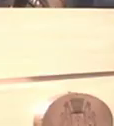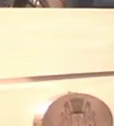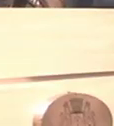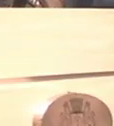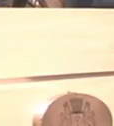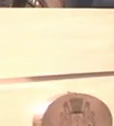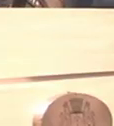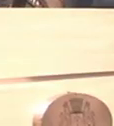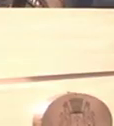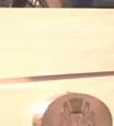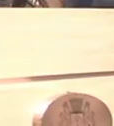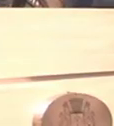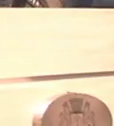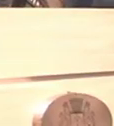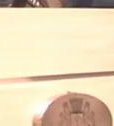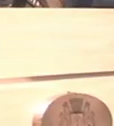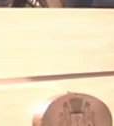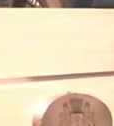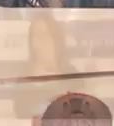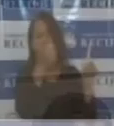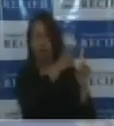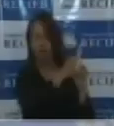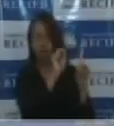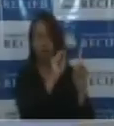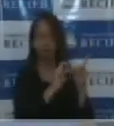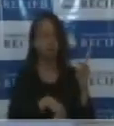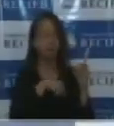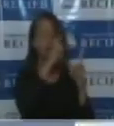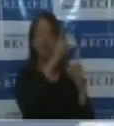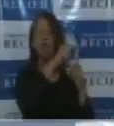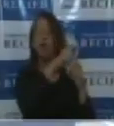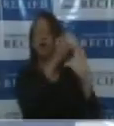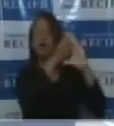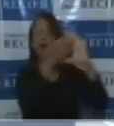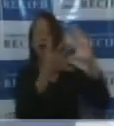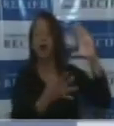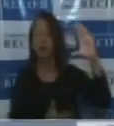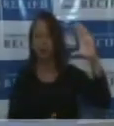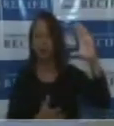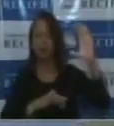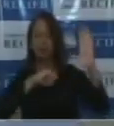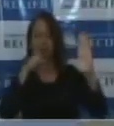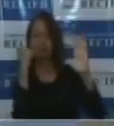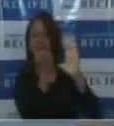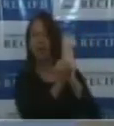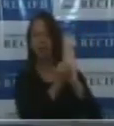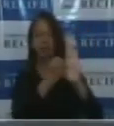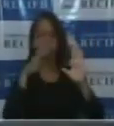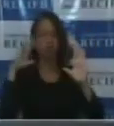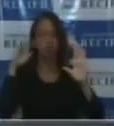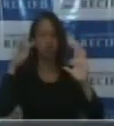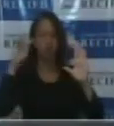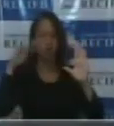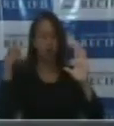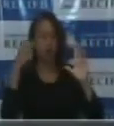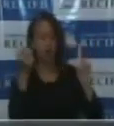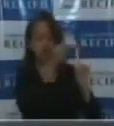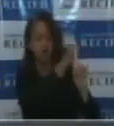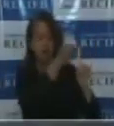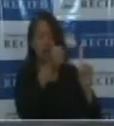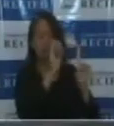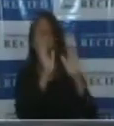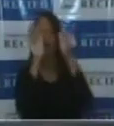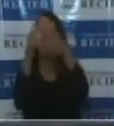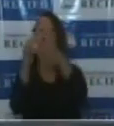durante reunião ordinária da Câmara do Recife. Uma das características mais marcantes da violência contra a